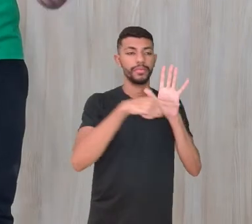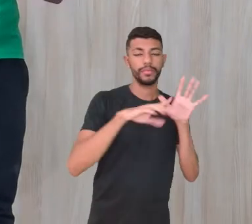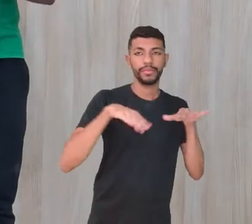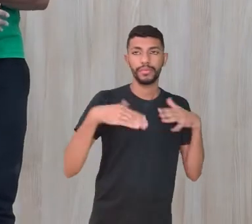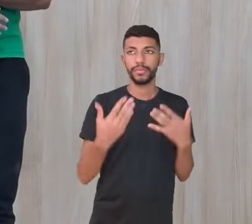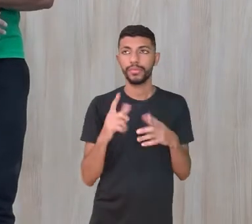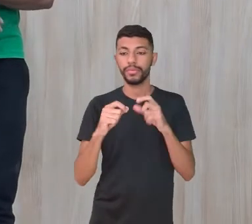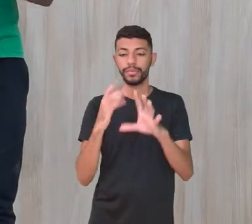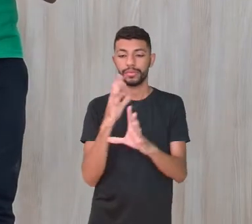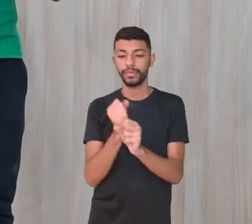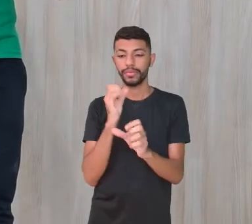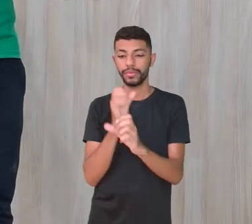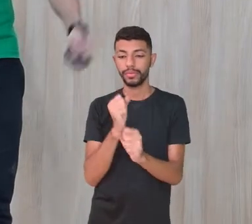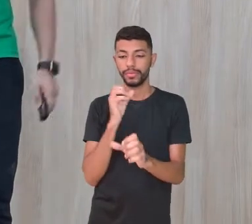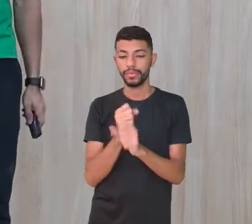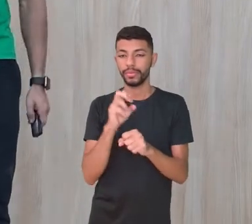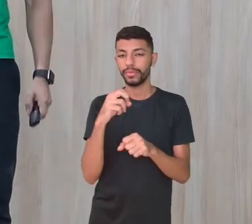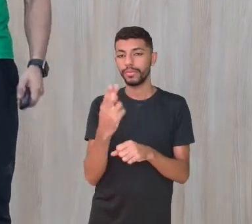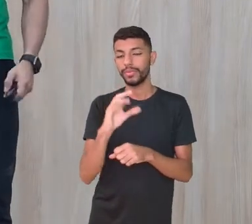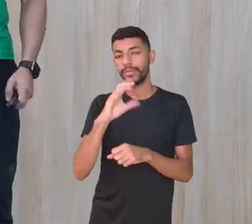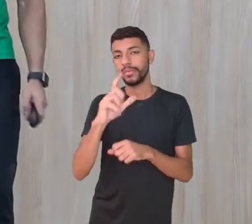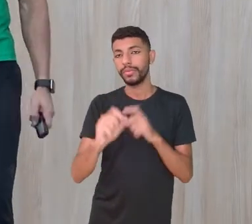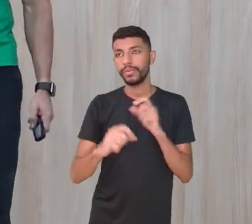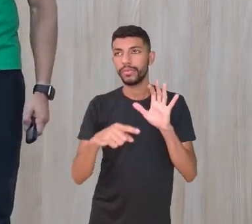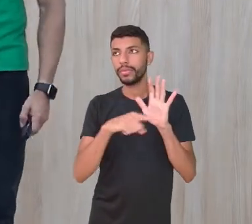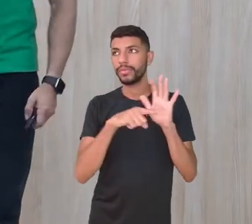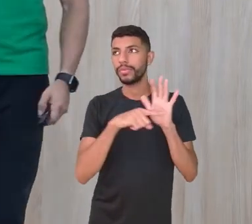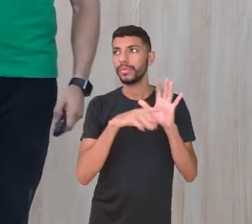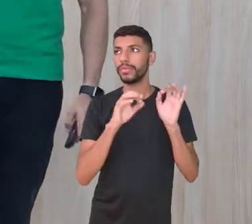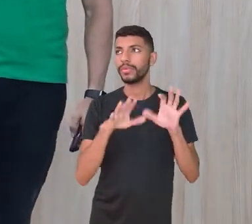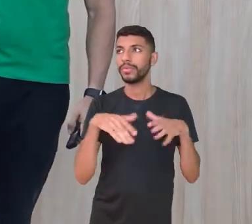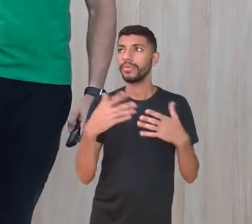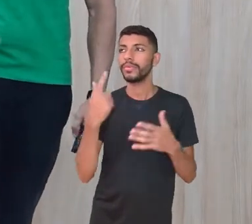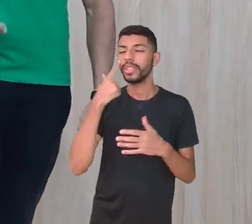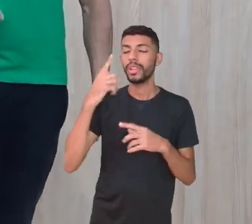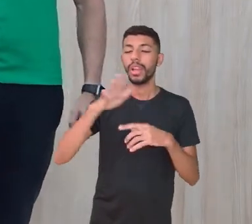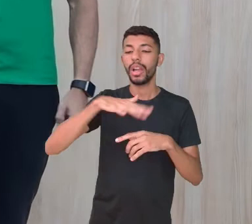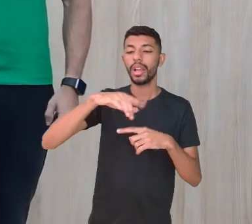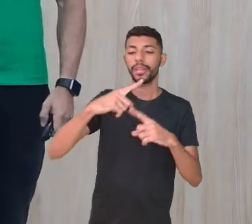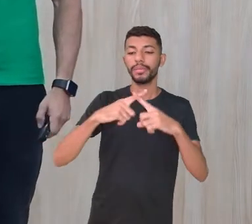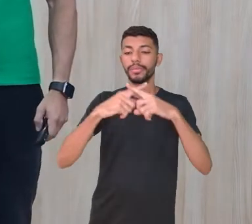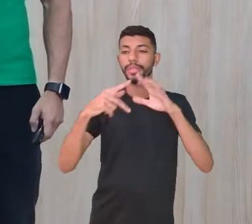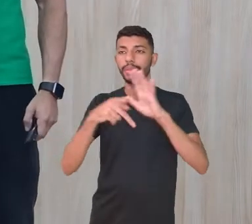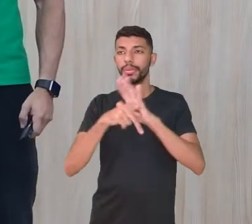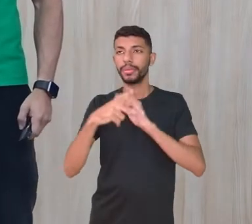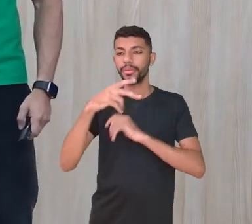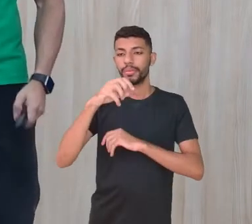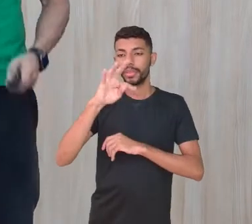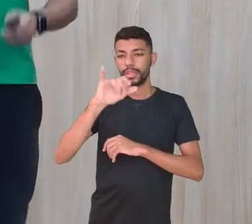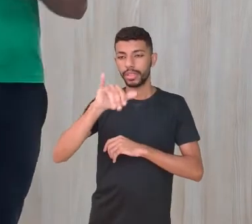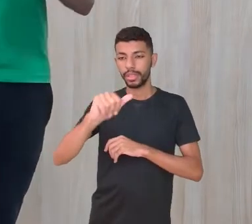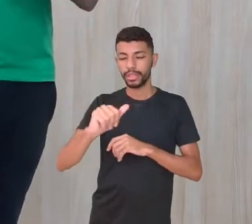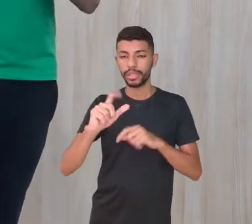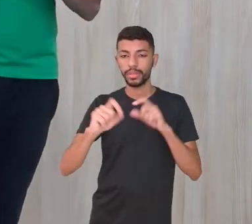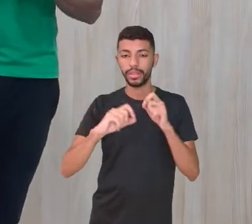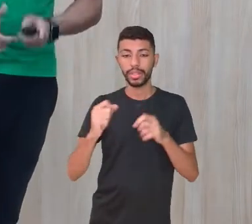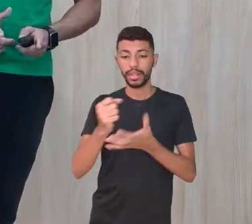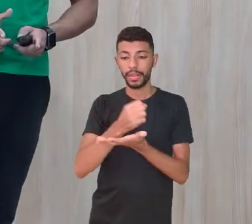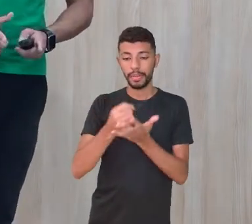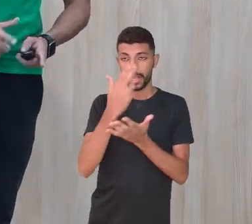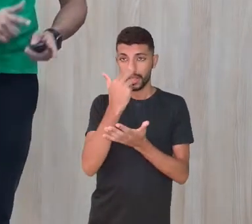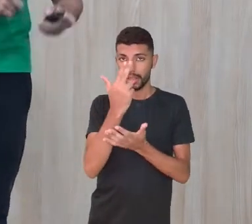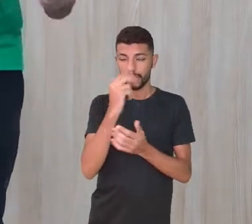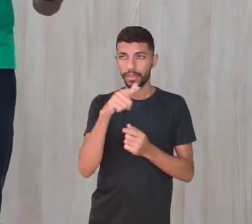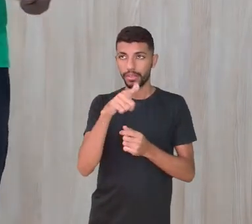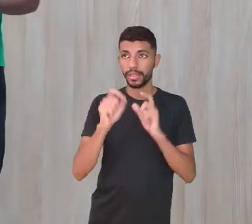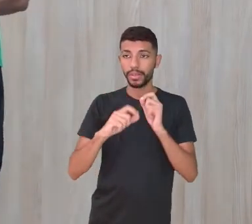está somando ou, claro, subtraindo, beleza? Então, na multiplicação de potência de mesma base, você vai repetir a